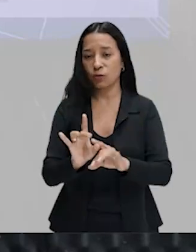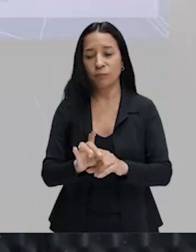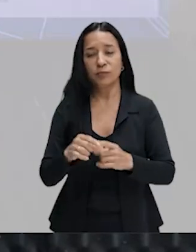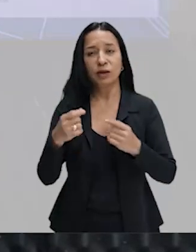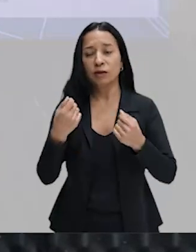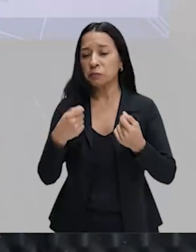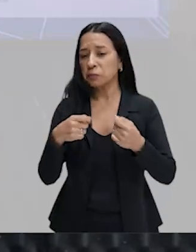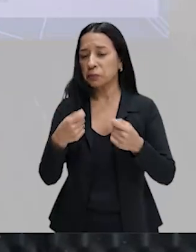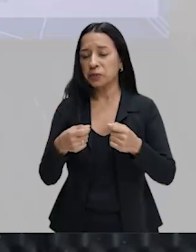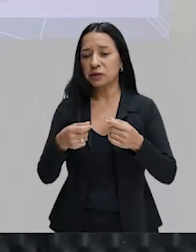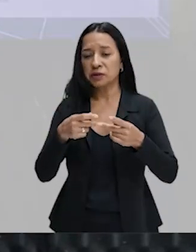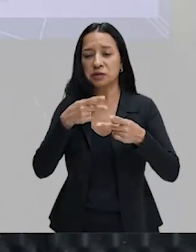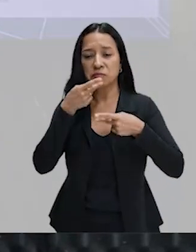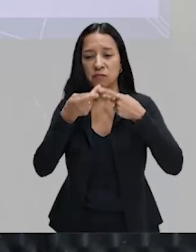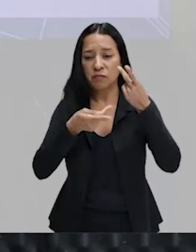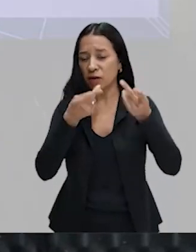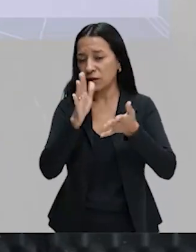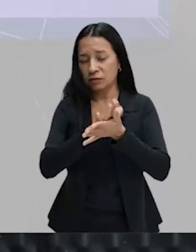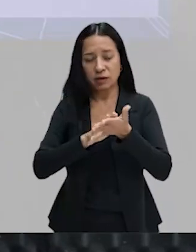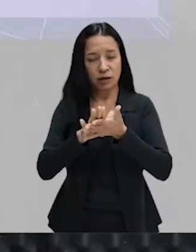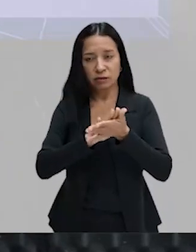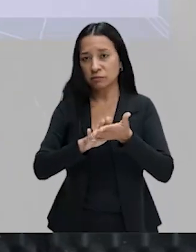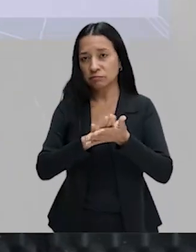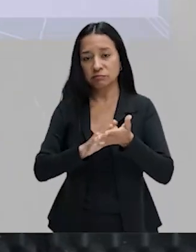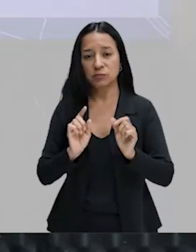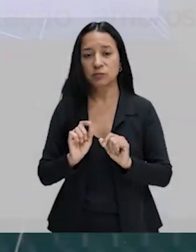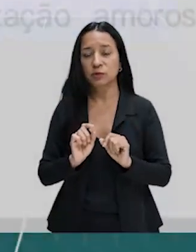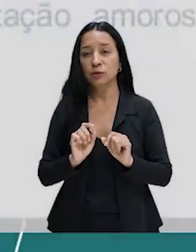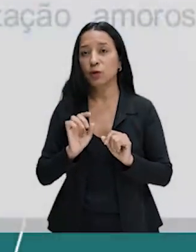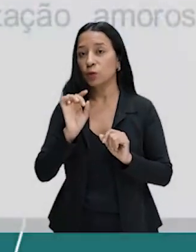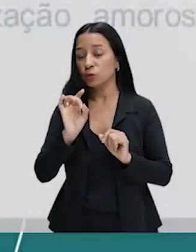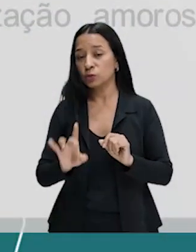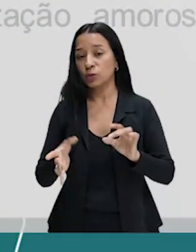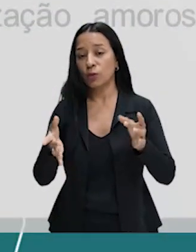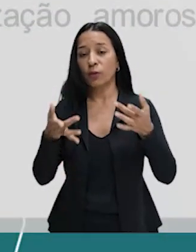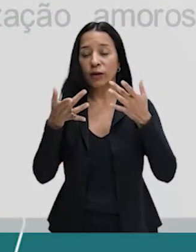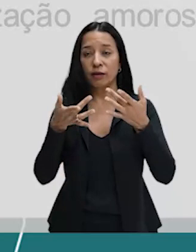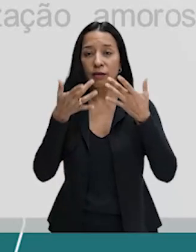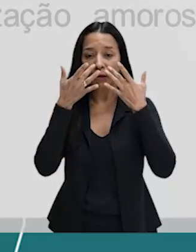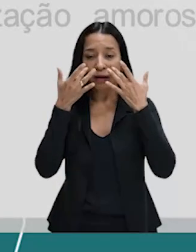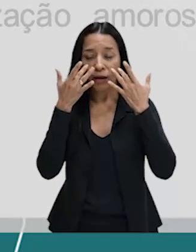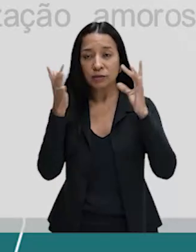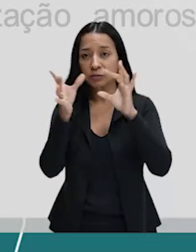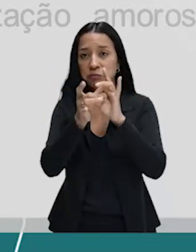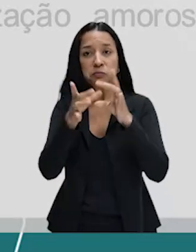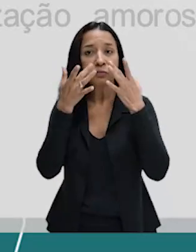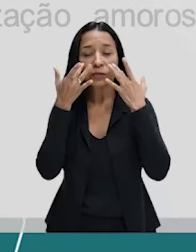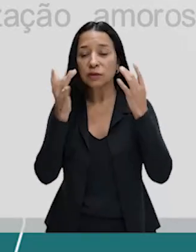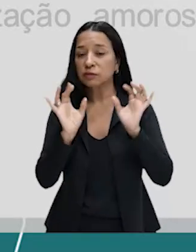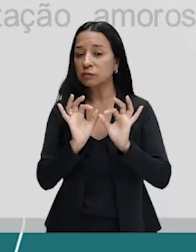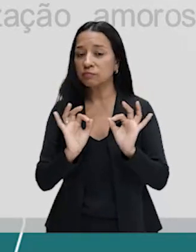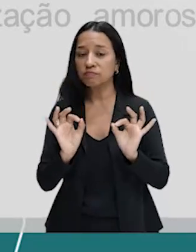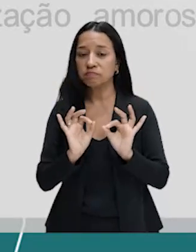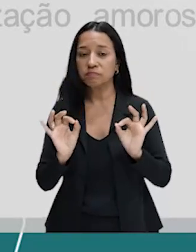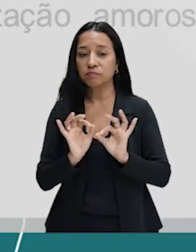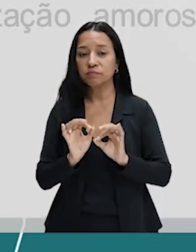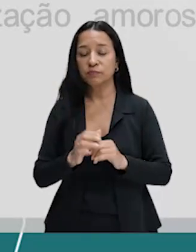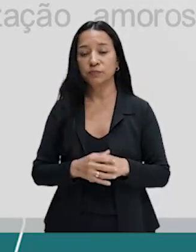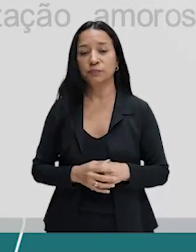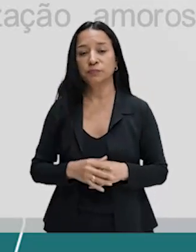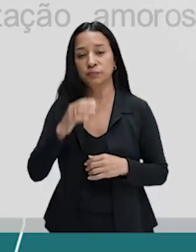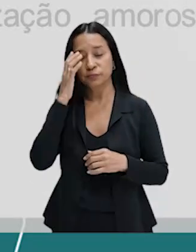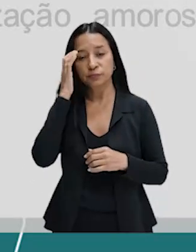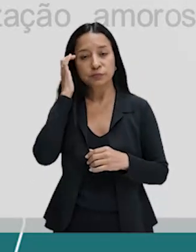só mesmo a arte pela arte. Então, quais são os aspectos conteudísticos disso aí?